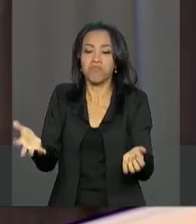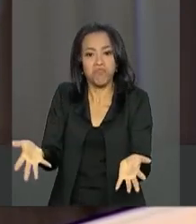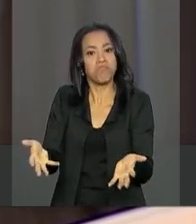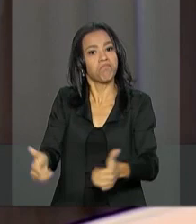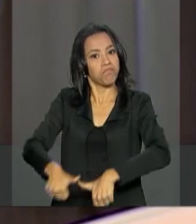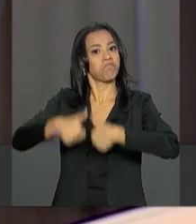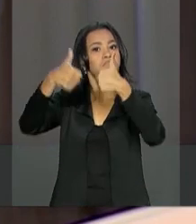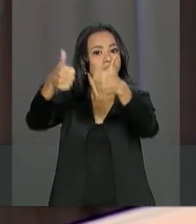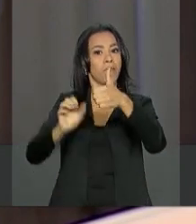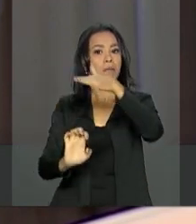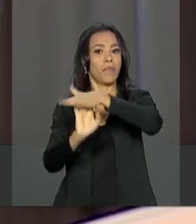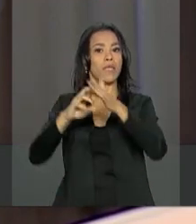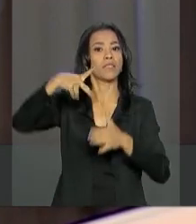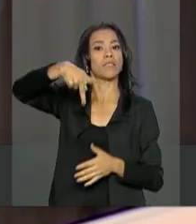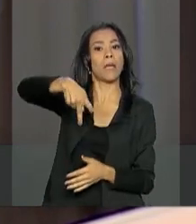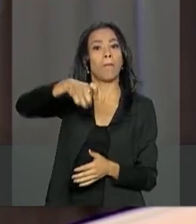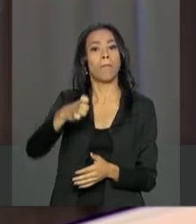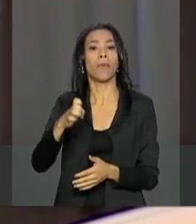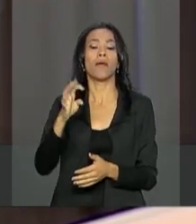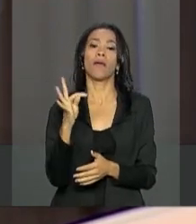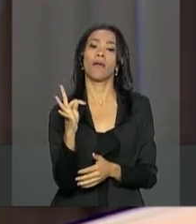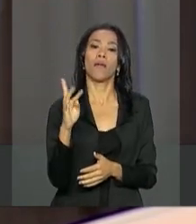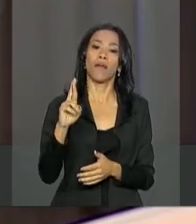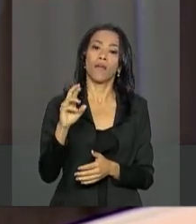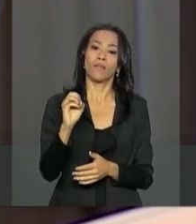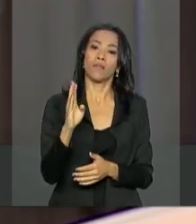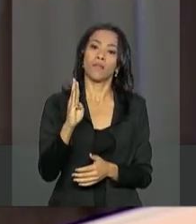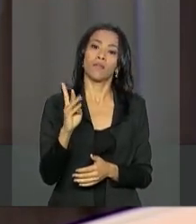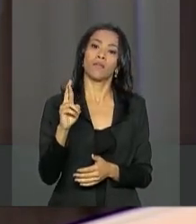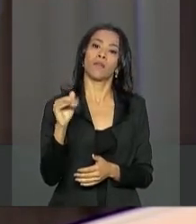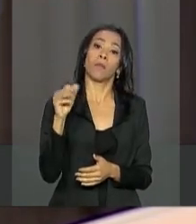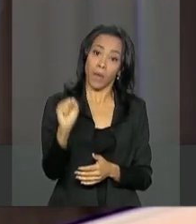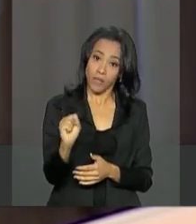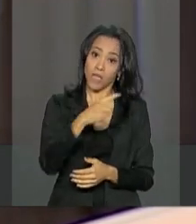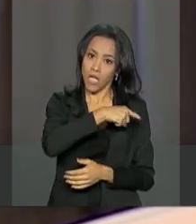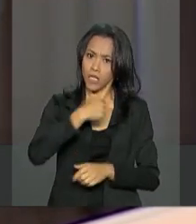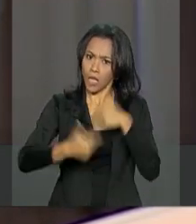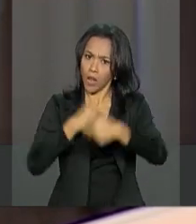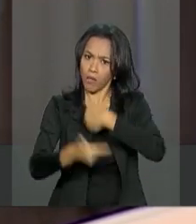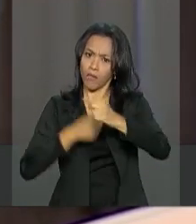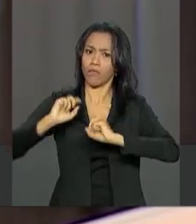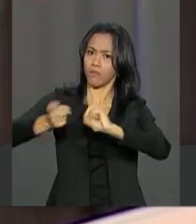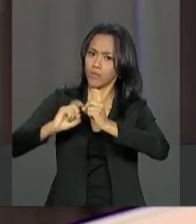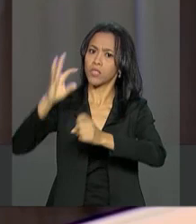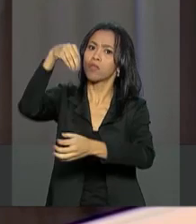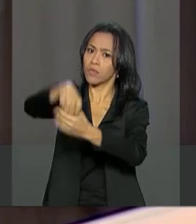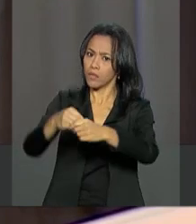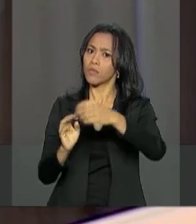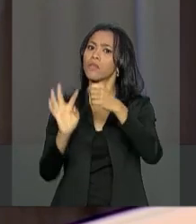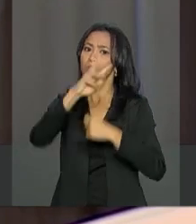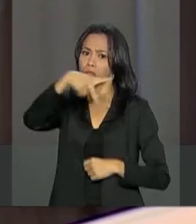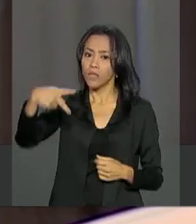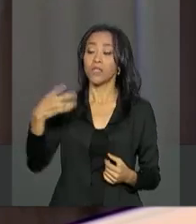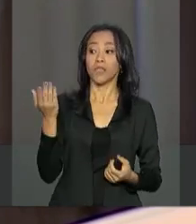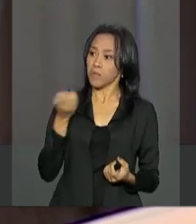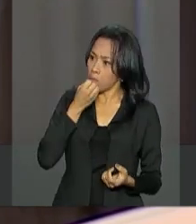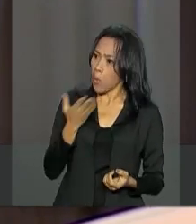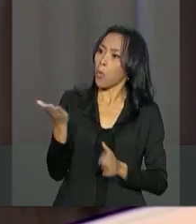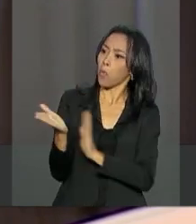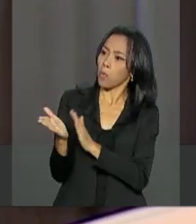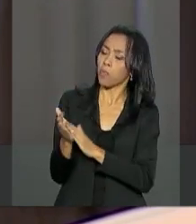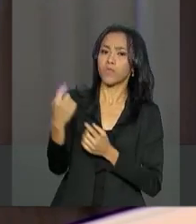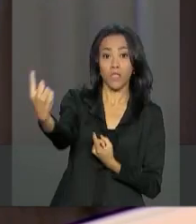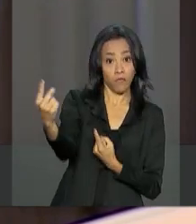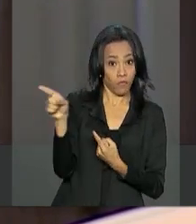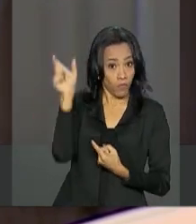senhoras, de igual maneira, o que foi feito sob o foco administrativo. Então, é interessante, Robson, você está trazendo o presidente Fernando Henrique, que tem